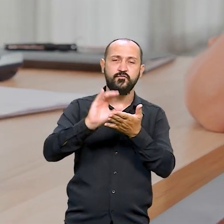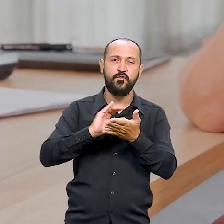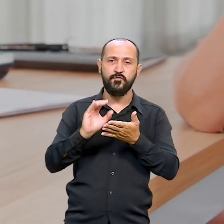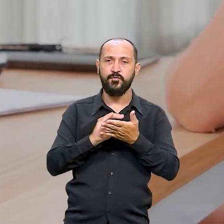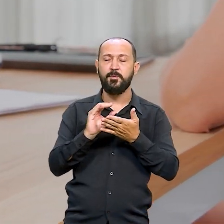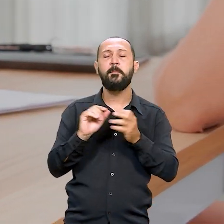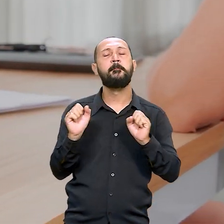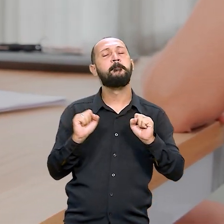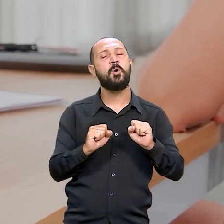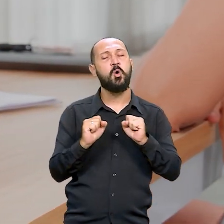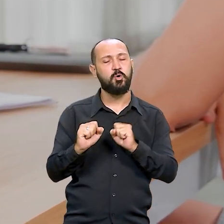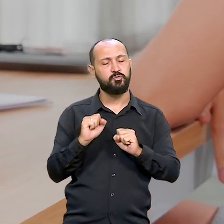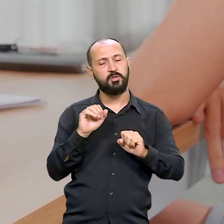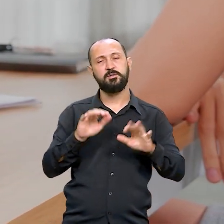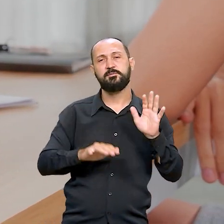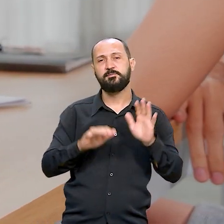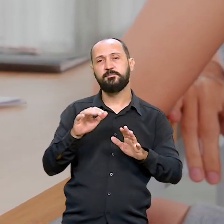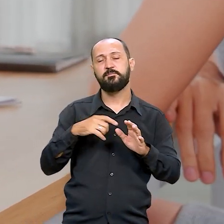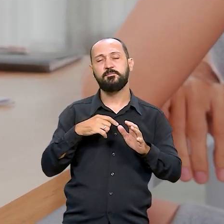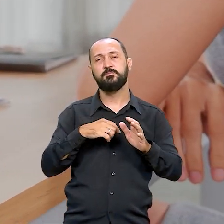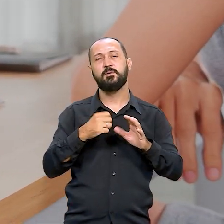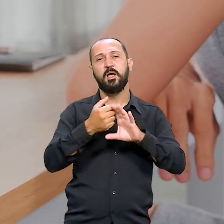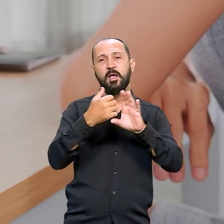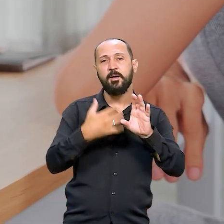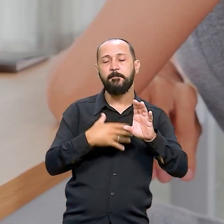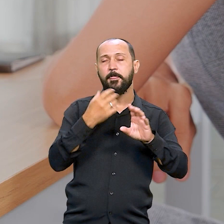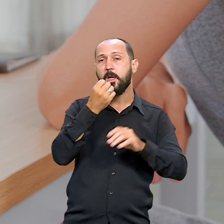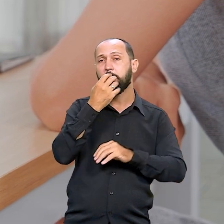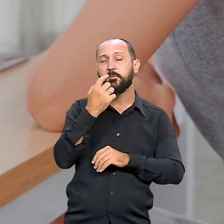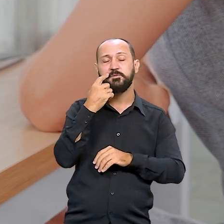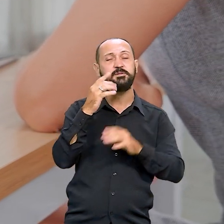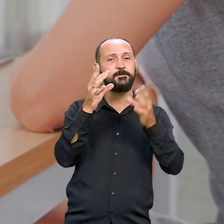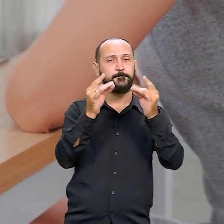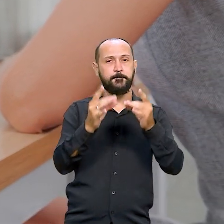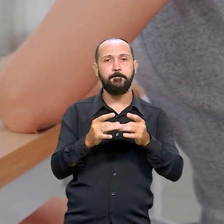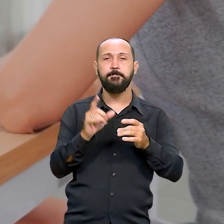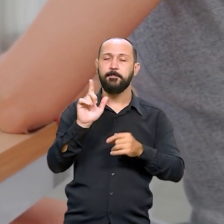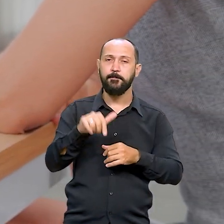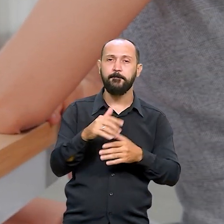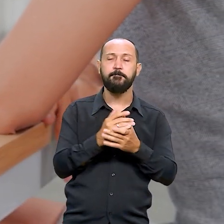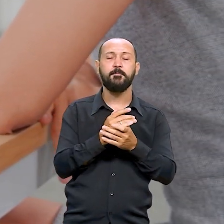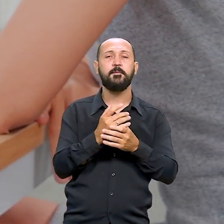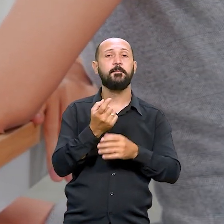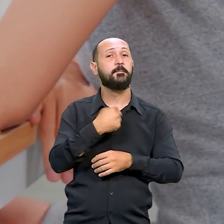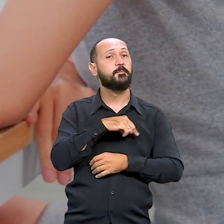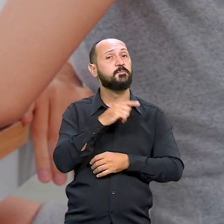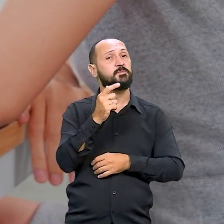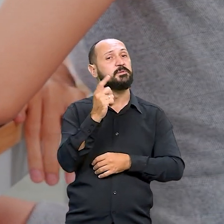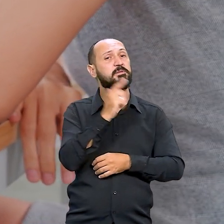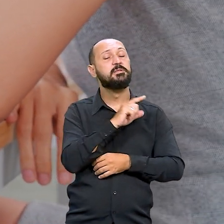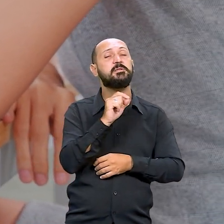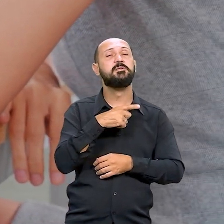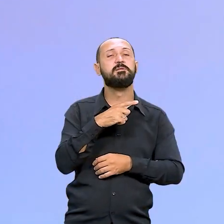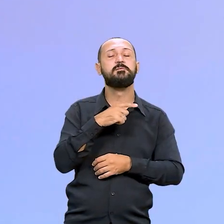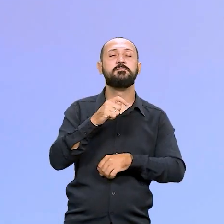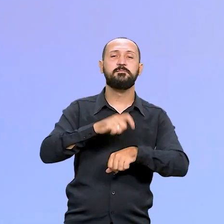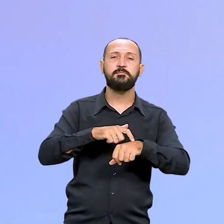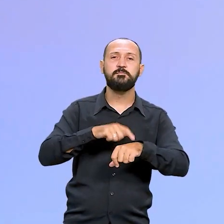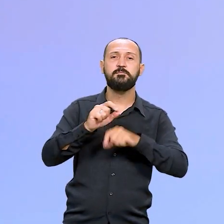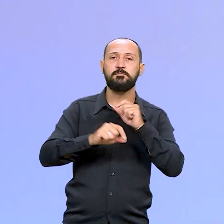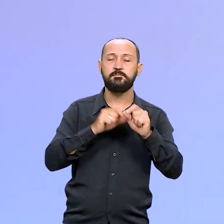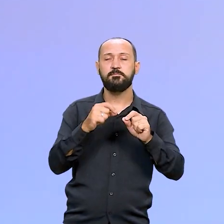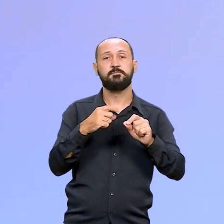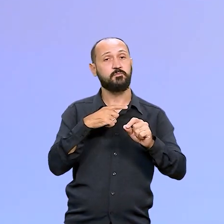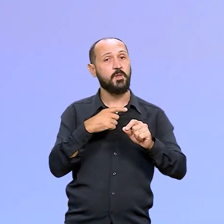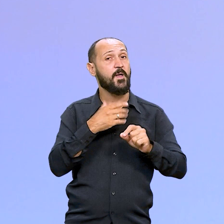investimento então acredito que talvez o o o aspecto mais positivo nesse ponto seja isso mesmo pra gente trazer aí